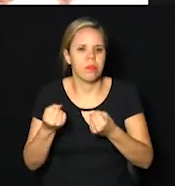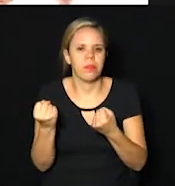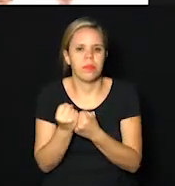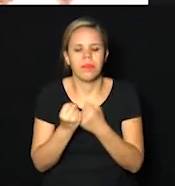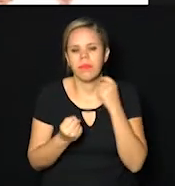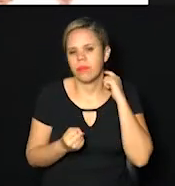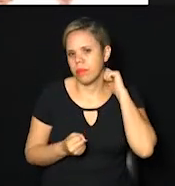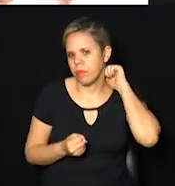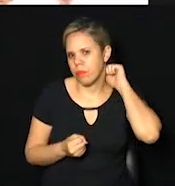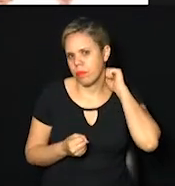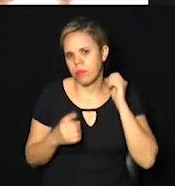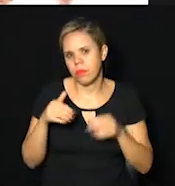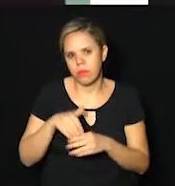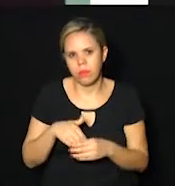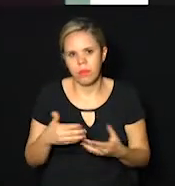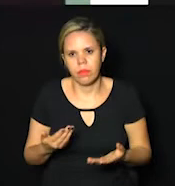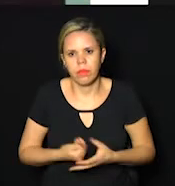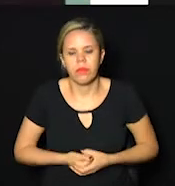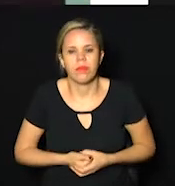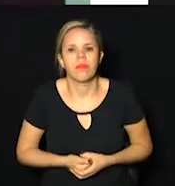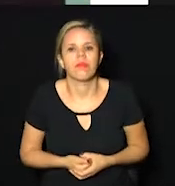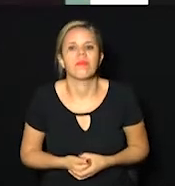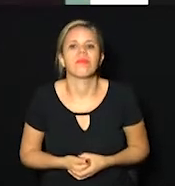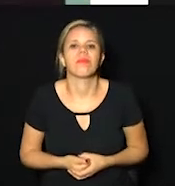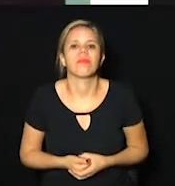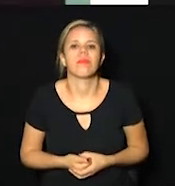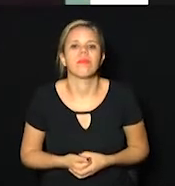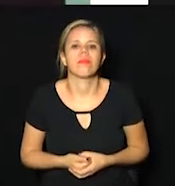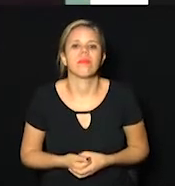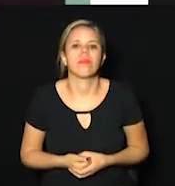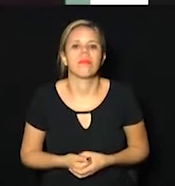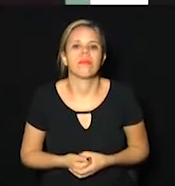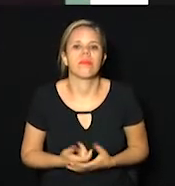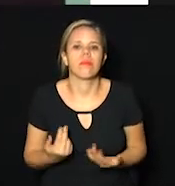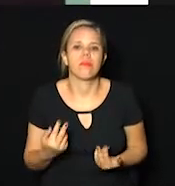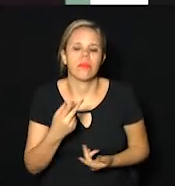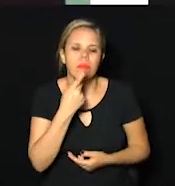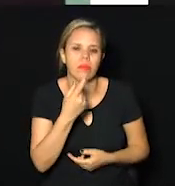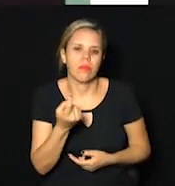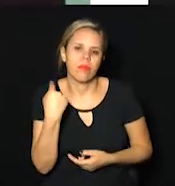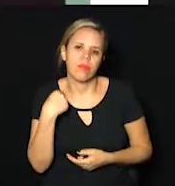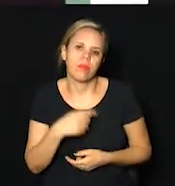defendido e votado, consequentemente. Ok? E como eu dizia antes, pessoal,